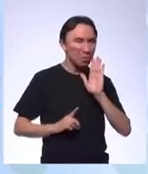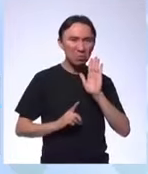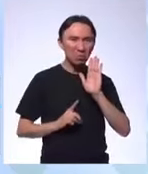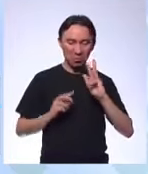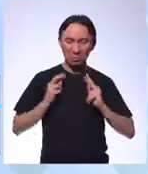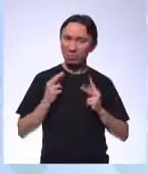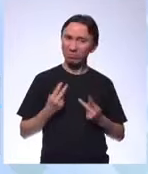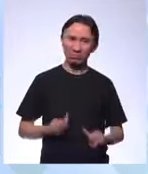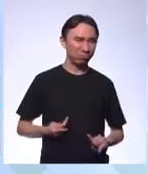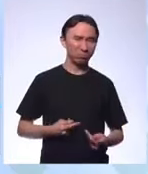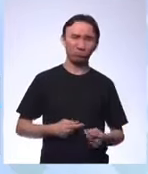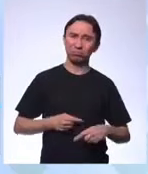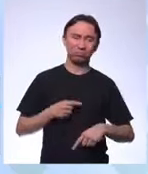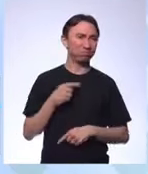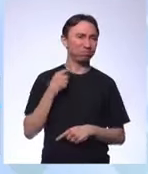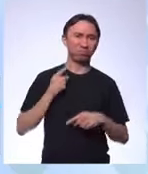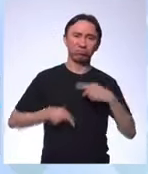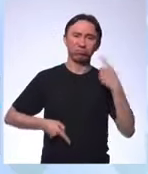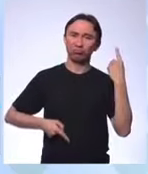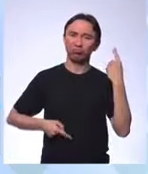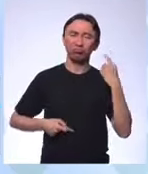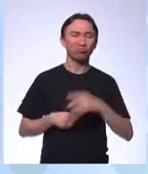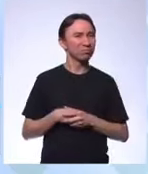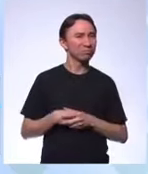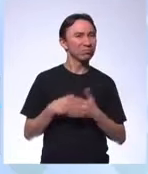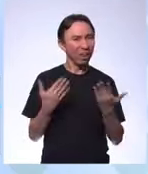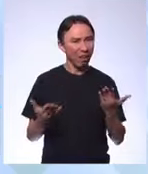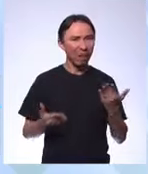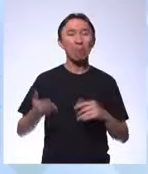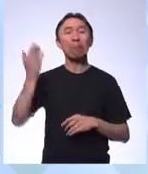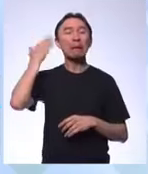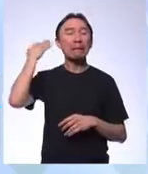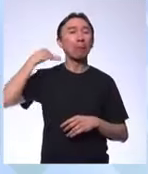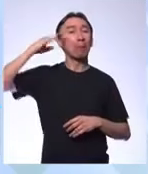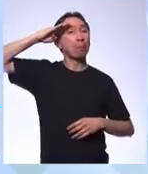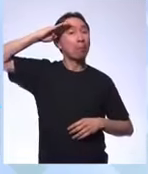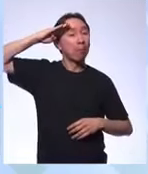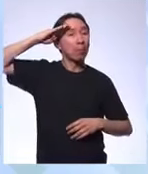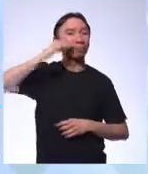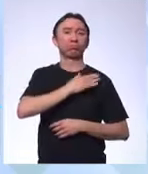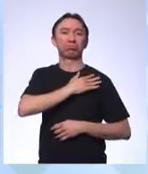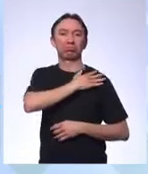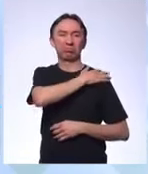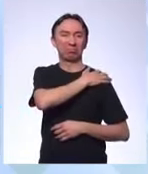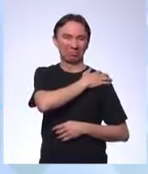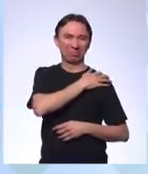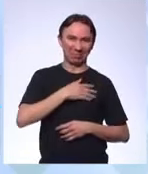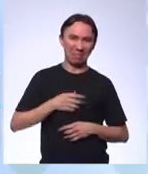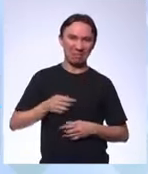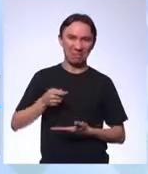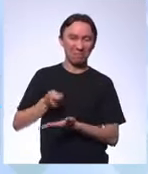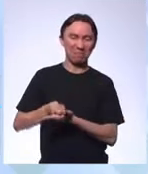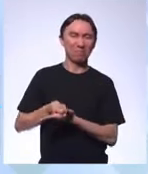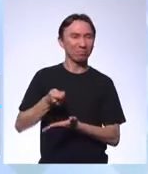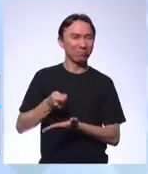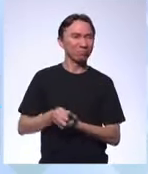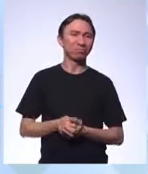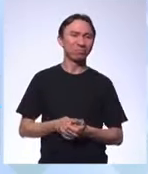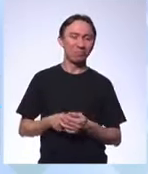nesse momento da ditadura militar. E vamos deixar a recomendação, apesar de estarmos aí no momento